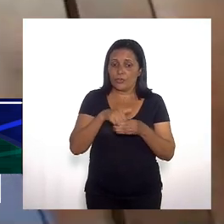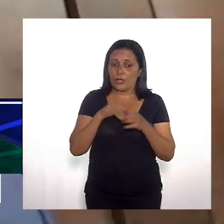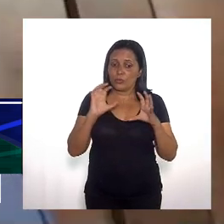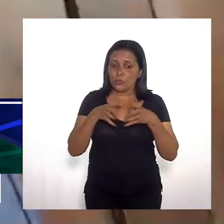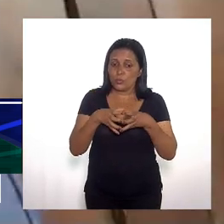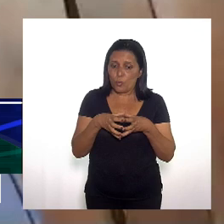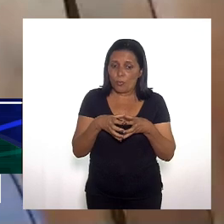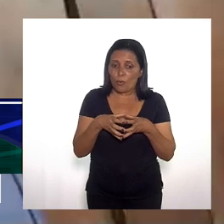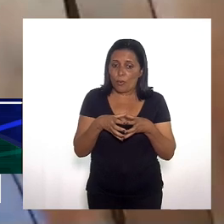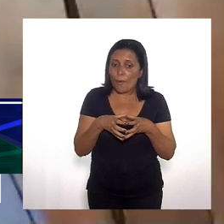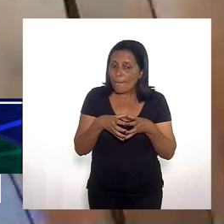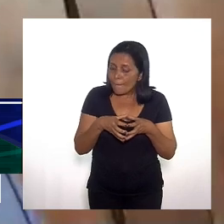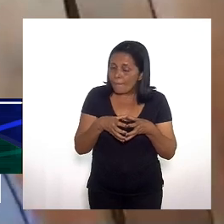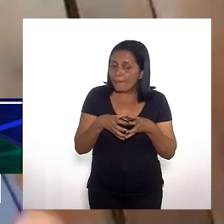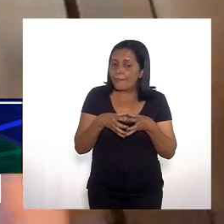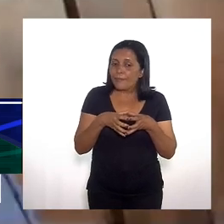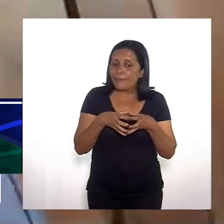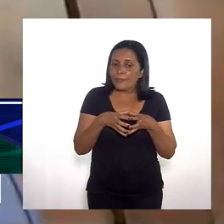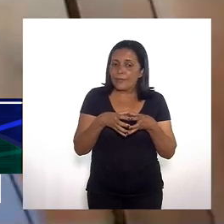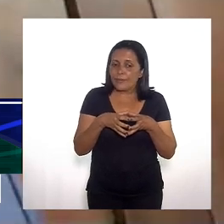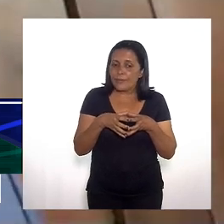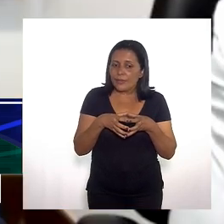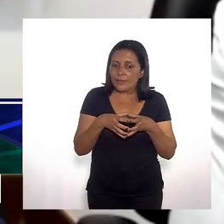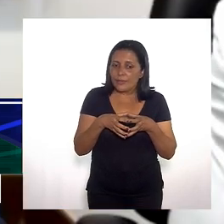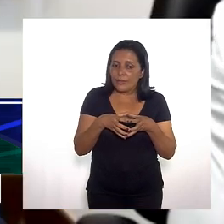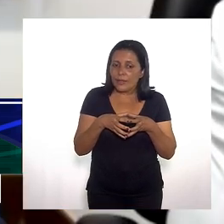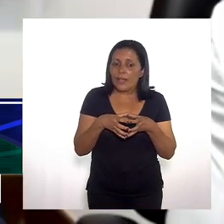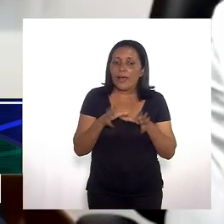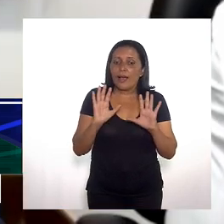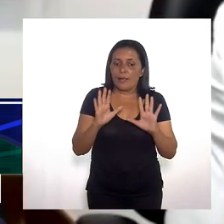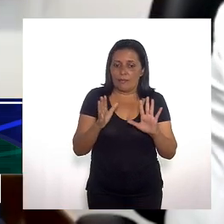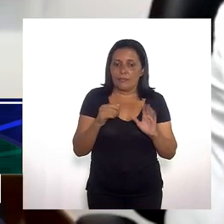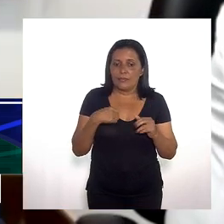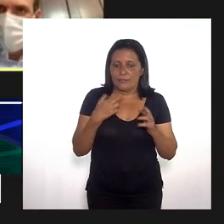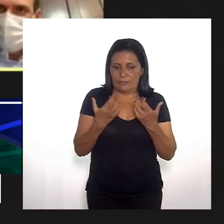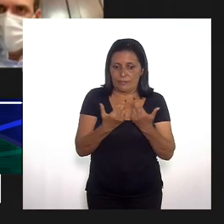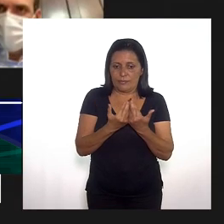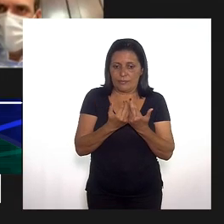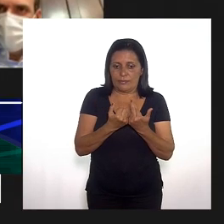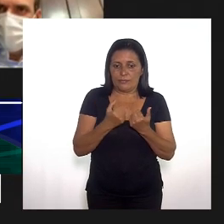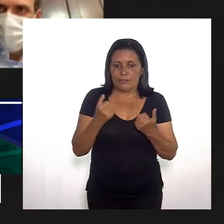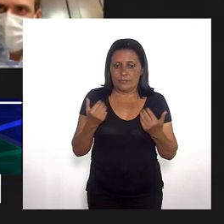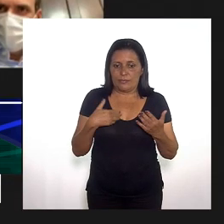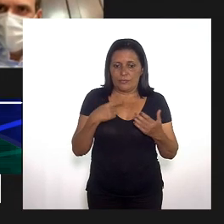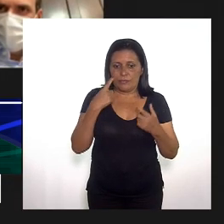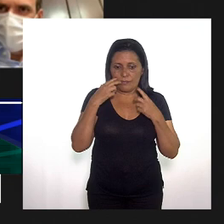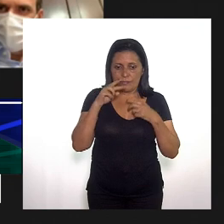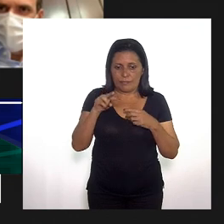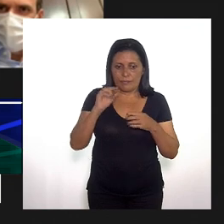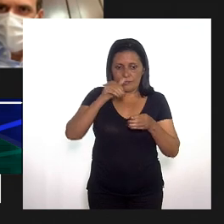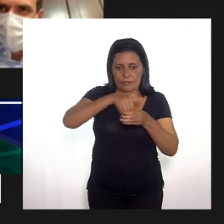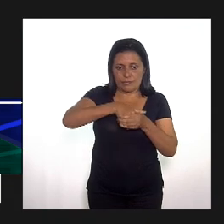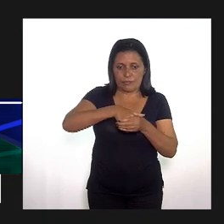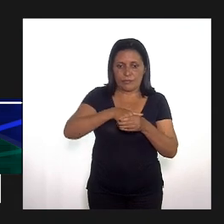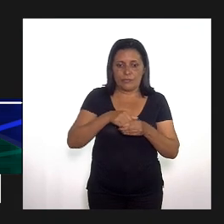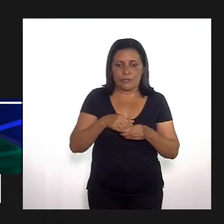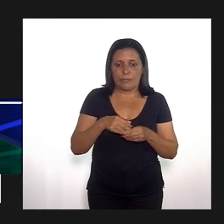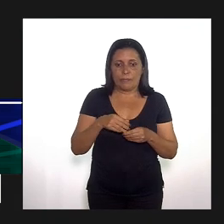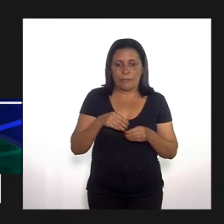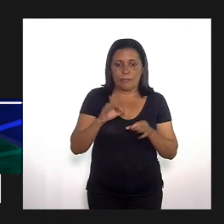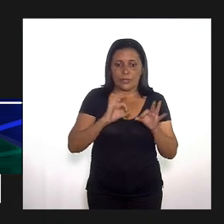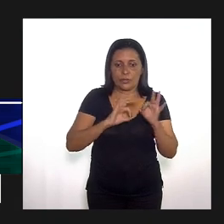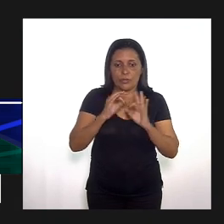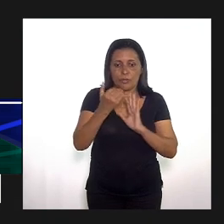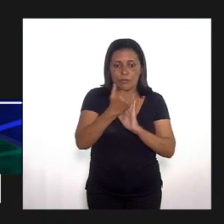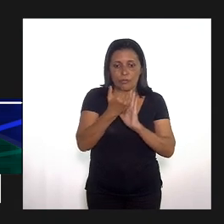grupo. Ah. Eu sou cantor e eu estava na reunião pelo lado. Presidente, pela ordem, só para consignar o voto do deputado Bando